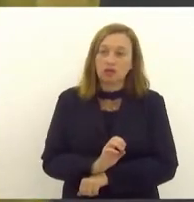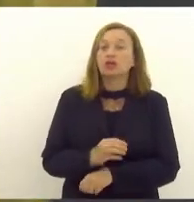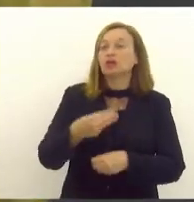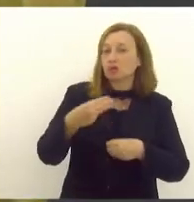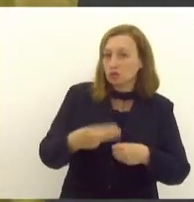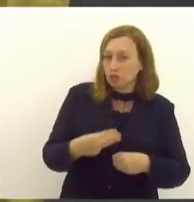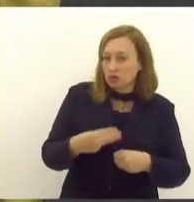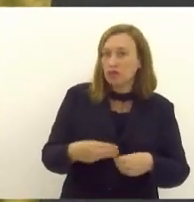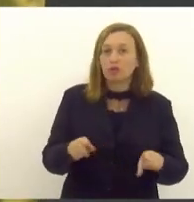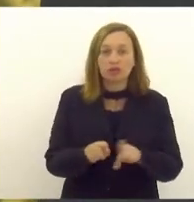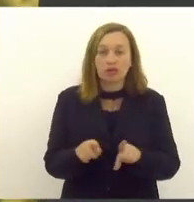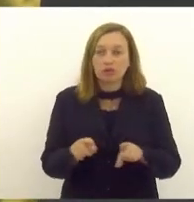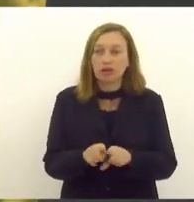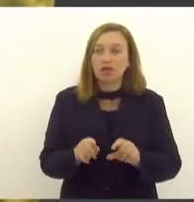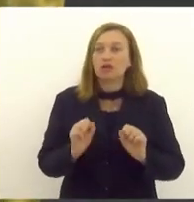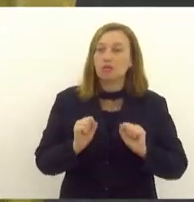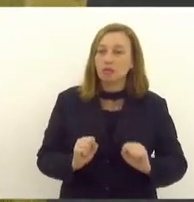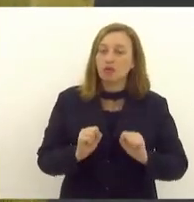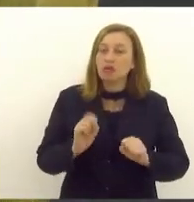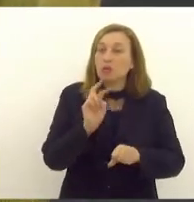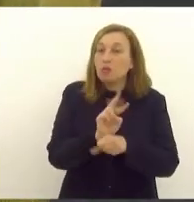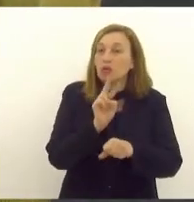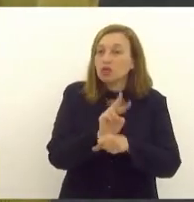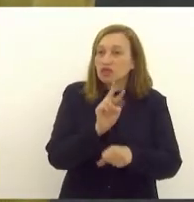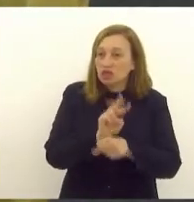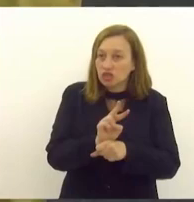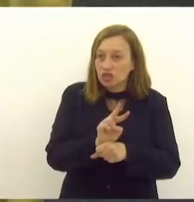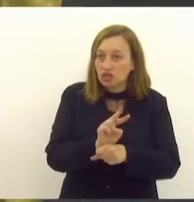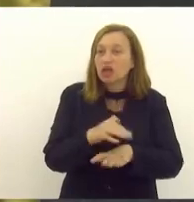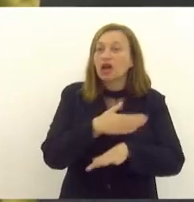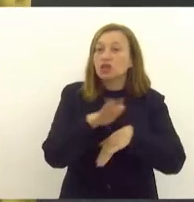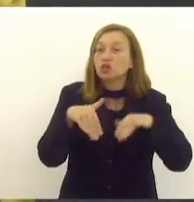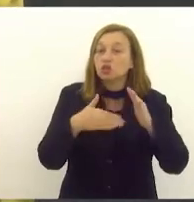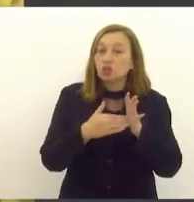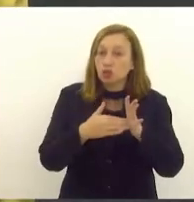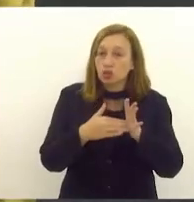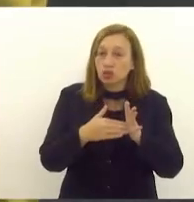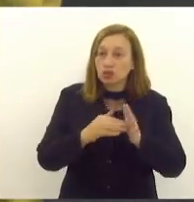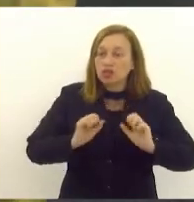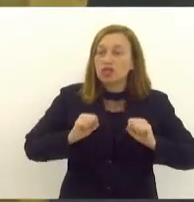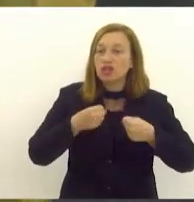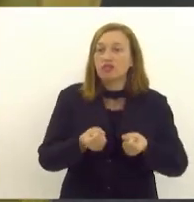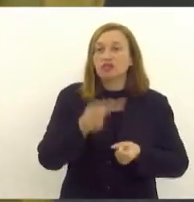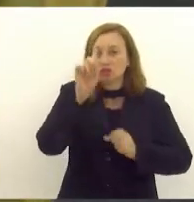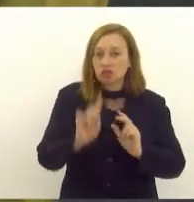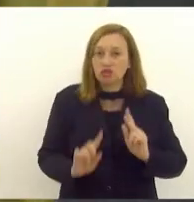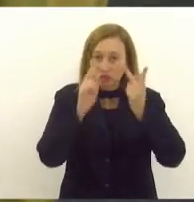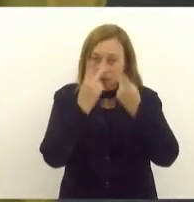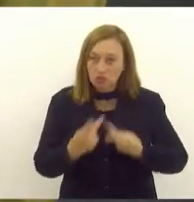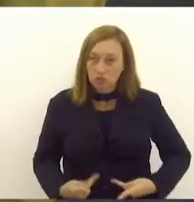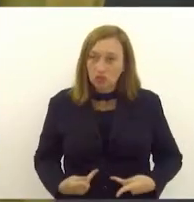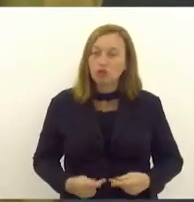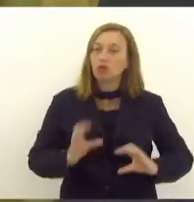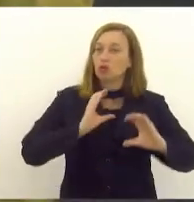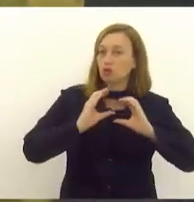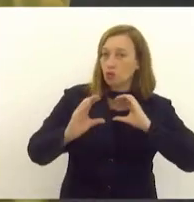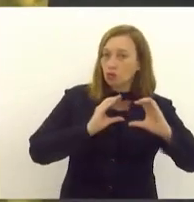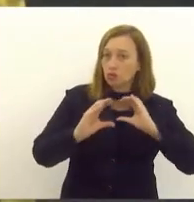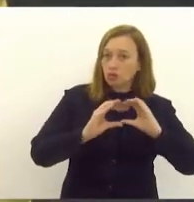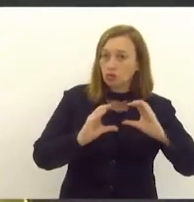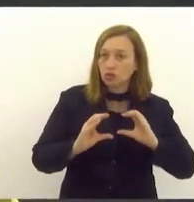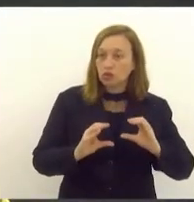municipais para que possa proteger aqueles e aquelas que são Defensores de direitos humanos comunicadores